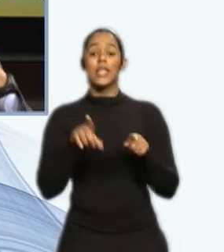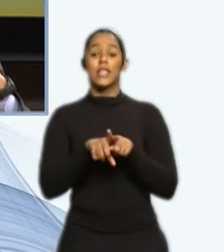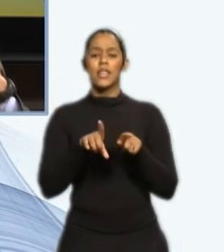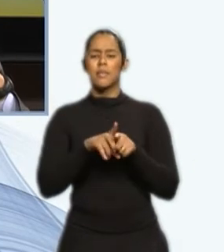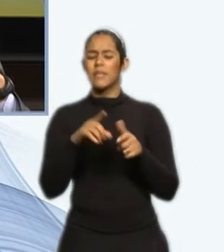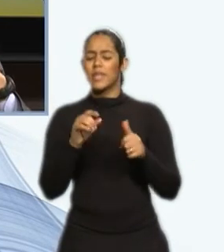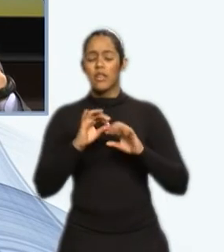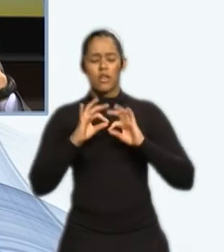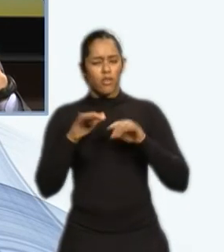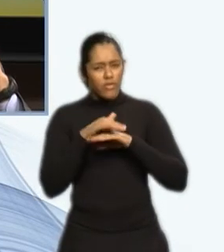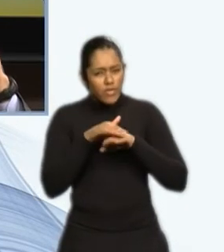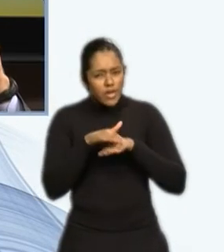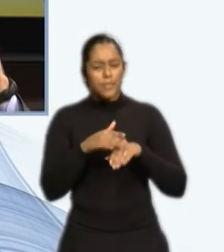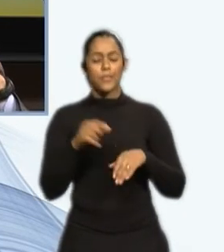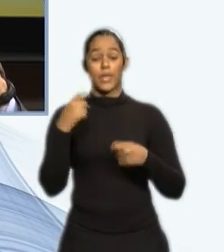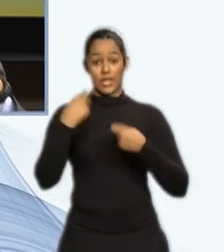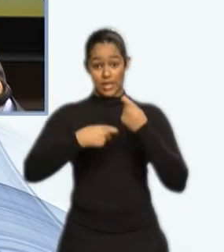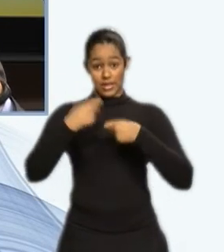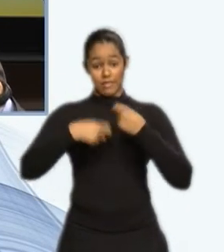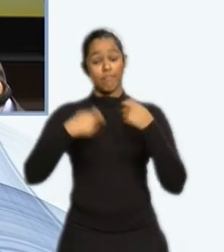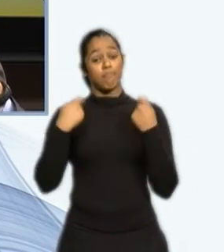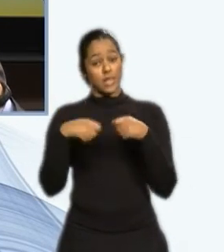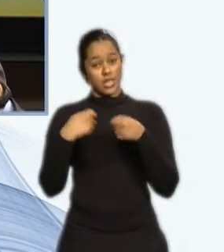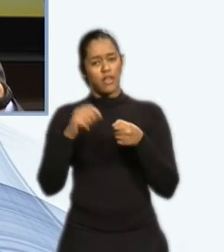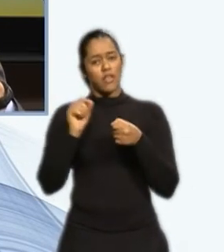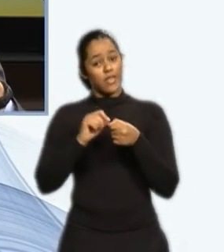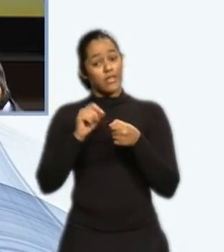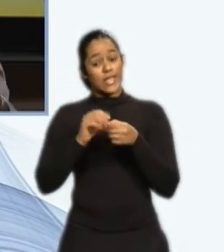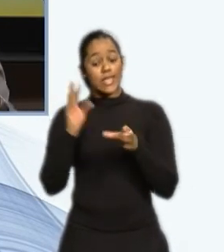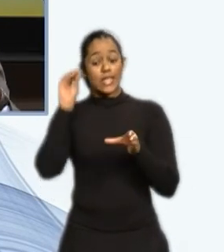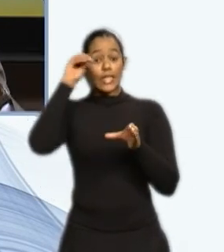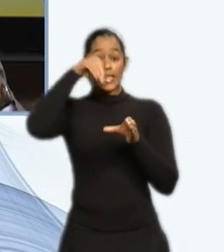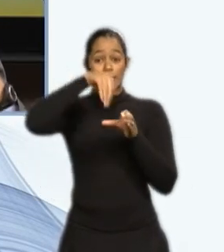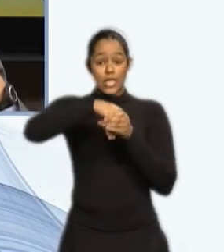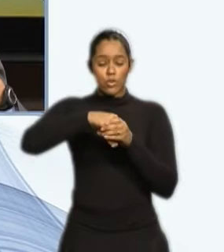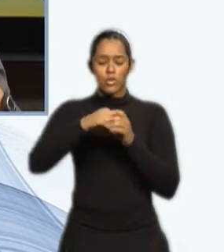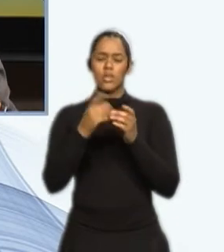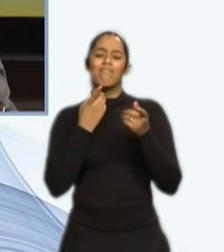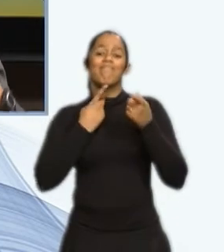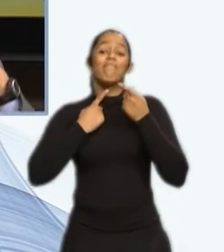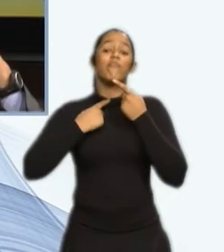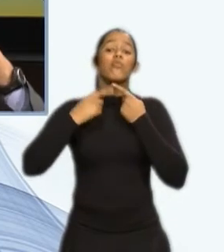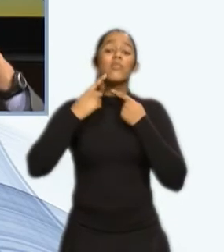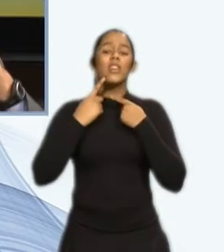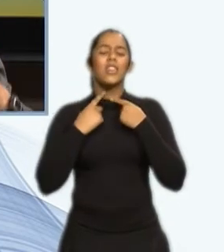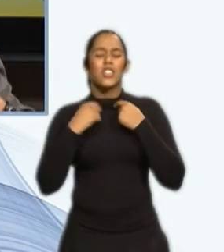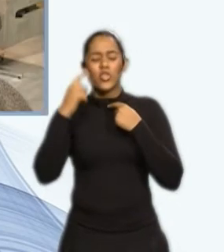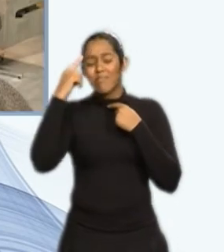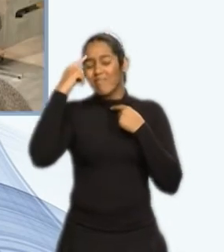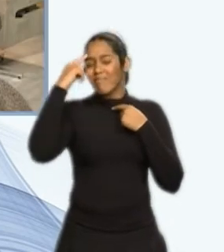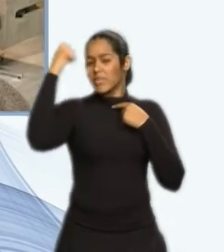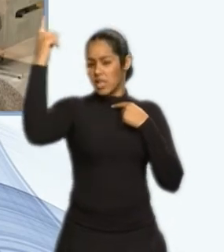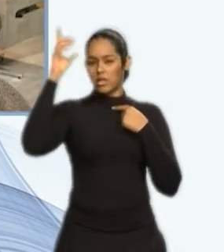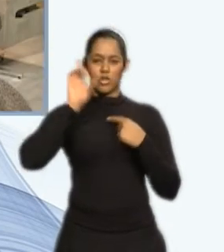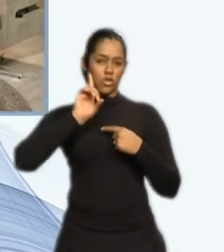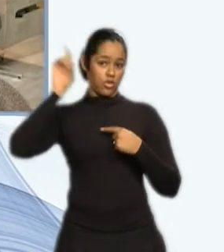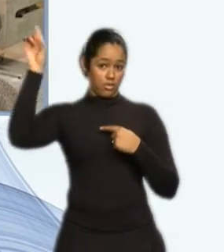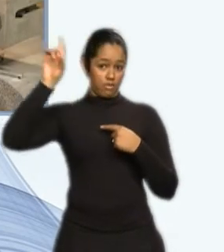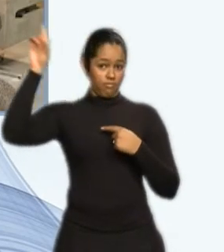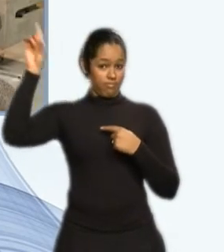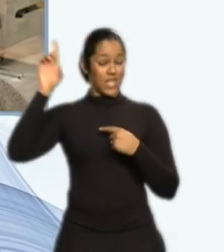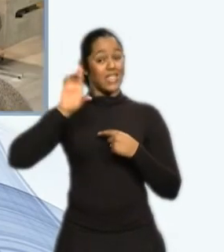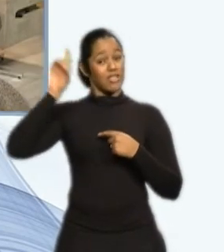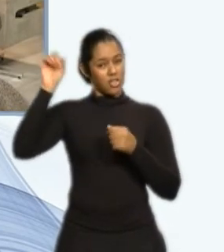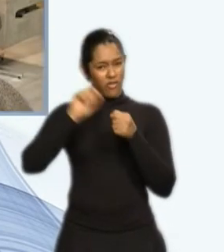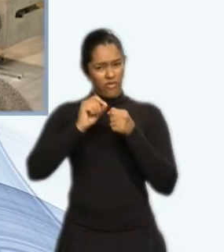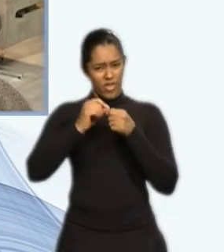em último lugar, esse sexo tem que ser praticado dentro dos propósitos originais da criação de Deus. Ou seja,